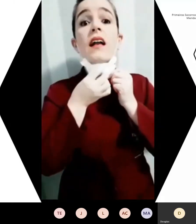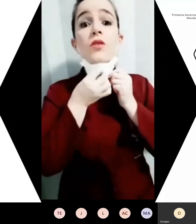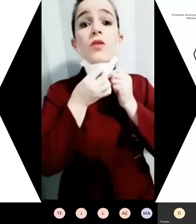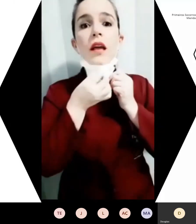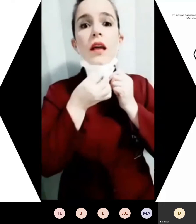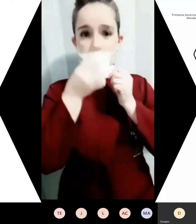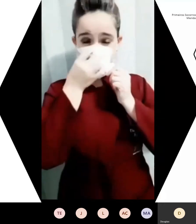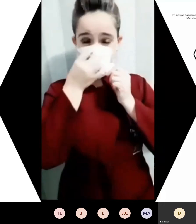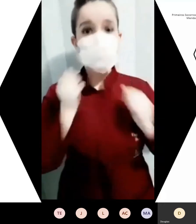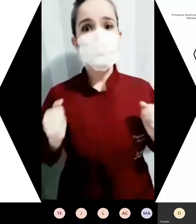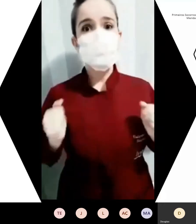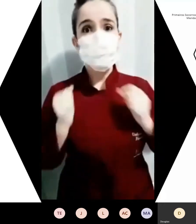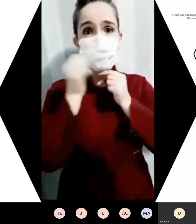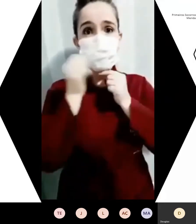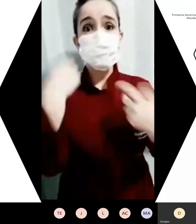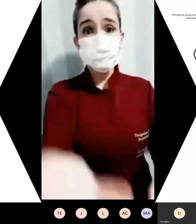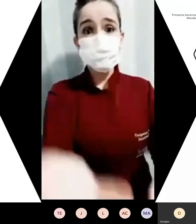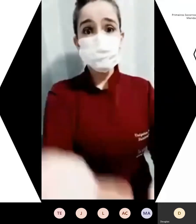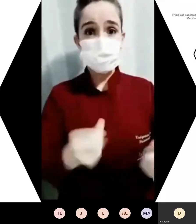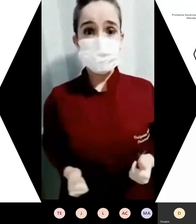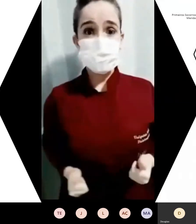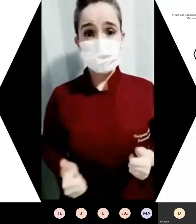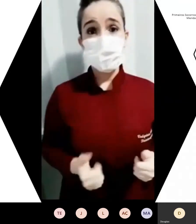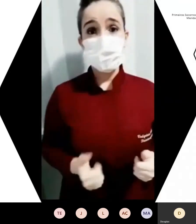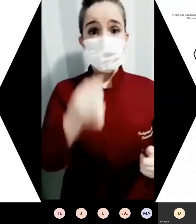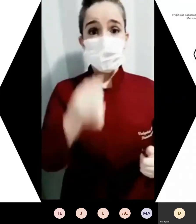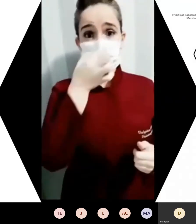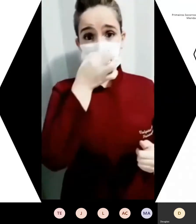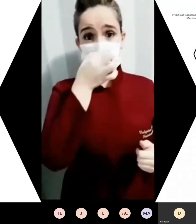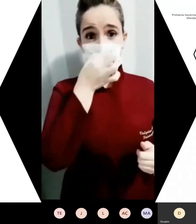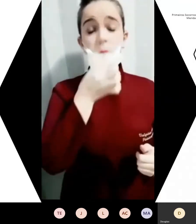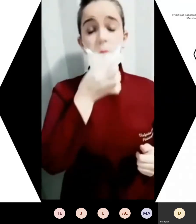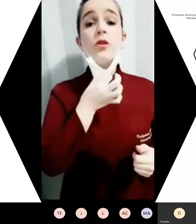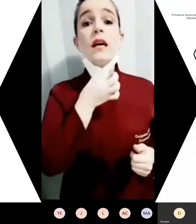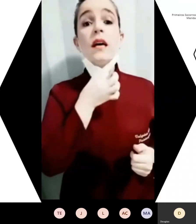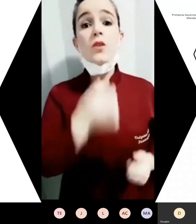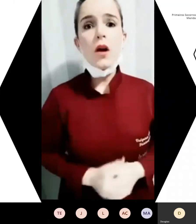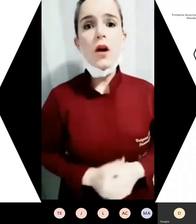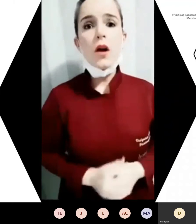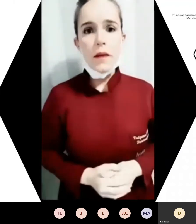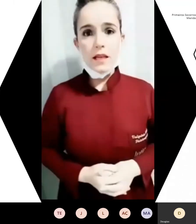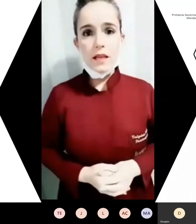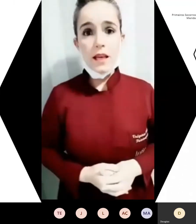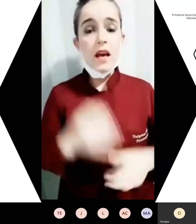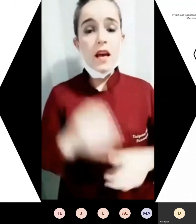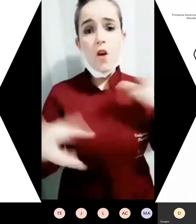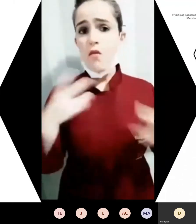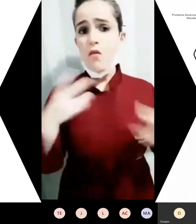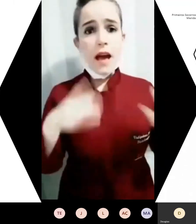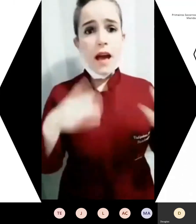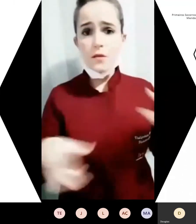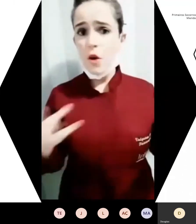pessoas, elas estão usando a máscara, quando vai chegar para alguém para conversar com essa pessoa, elas colocam a máscara